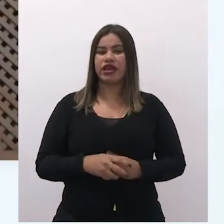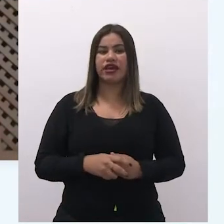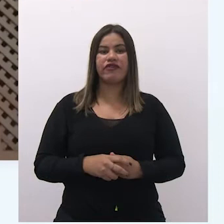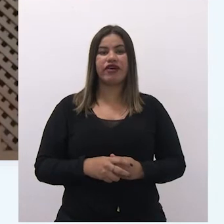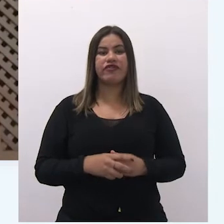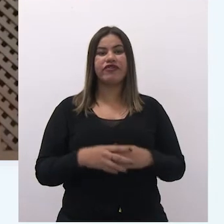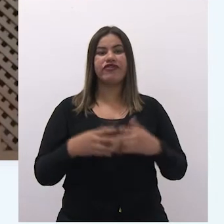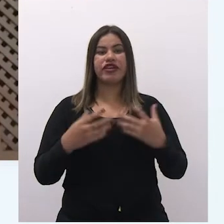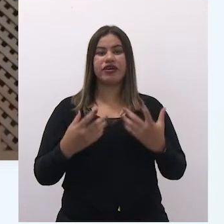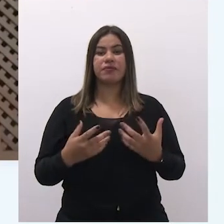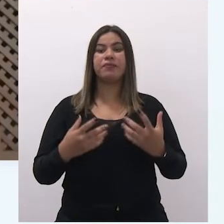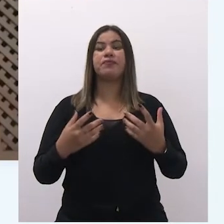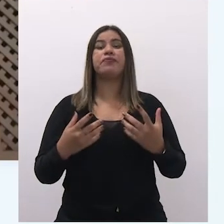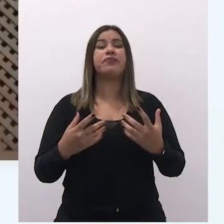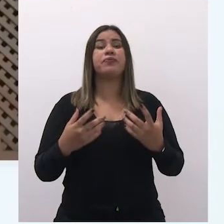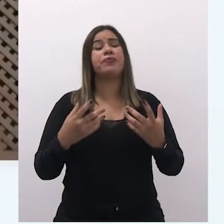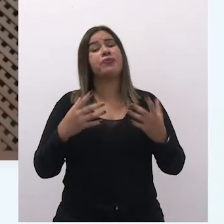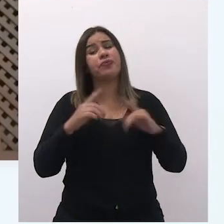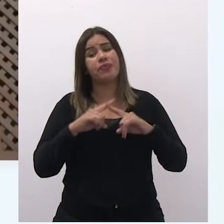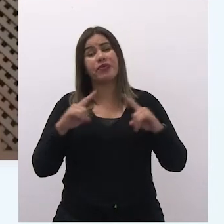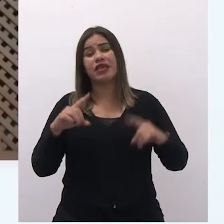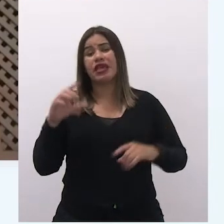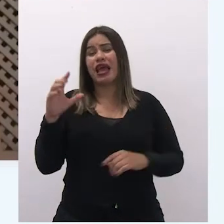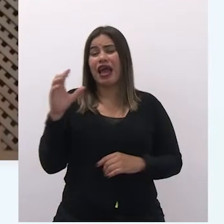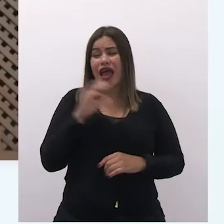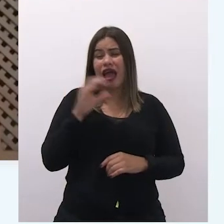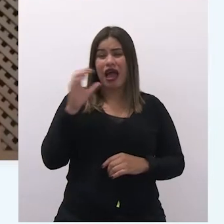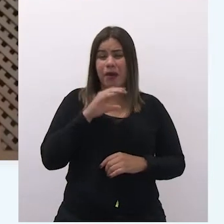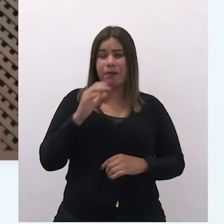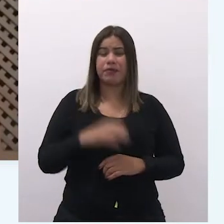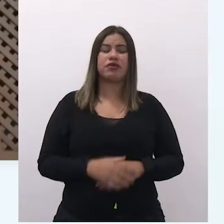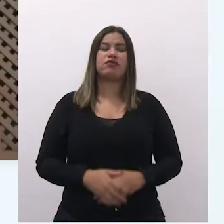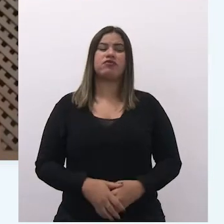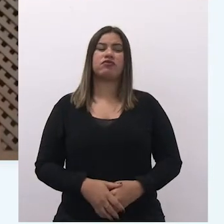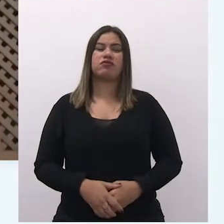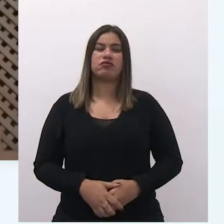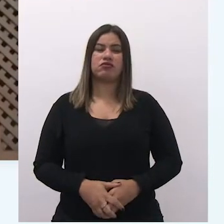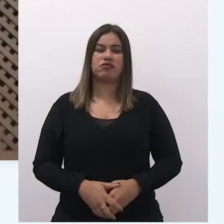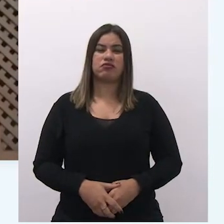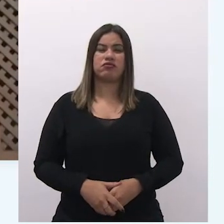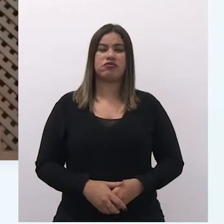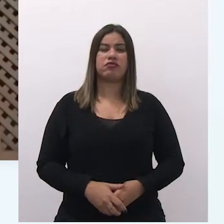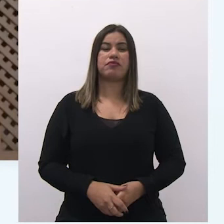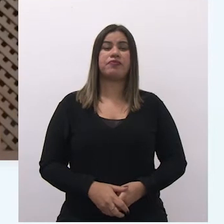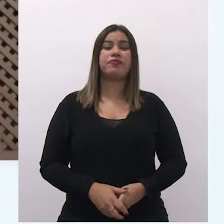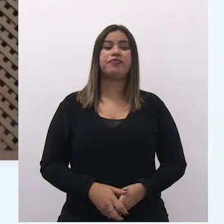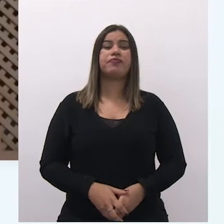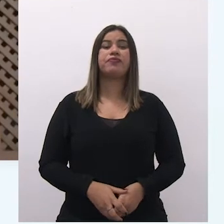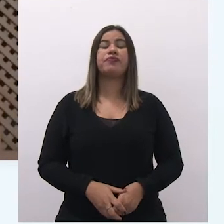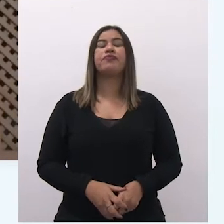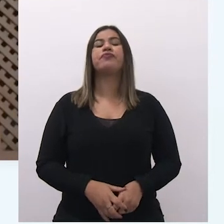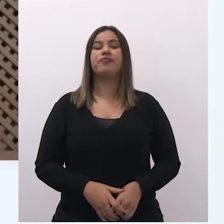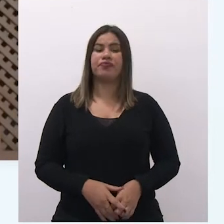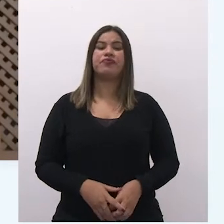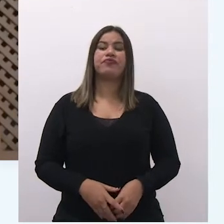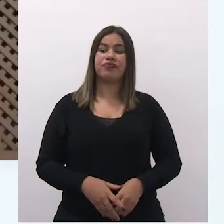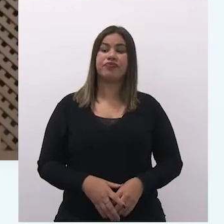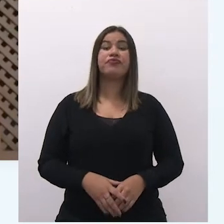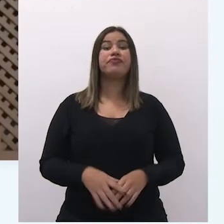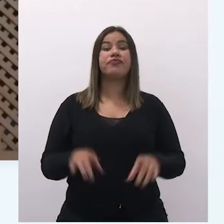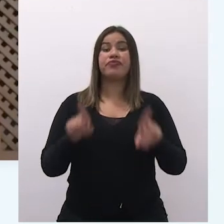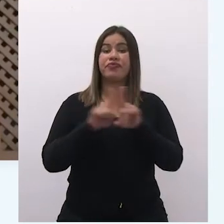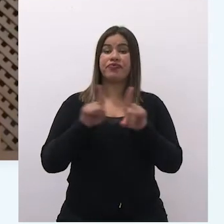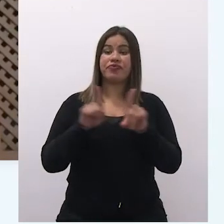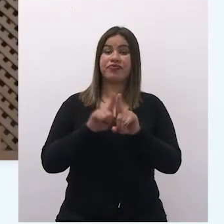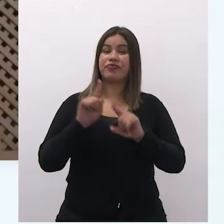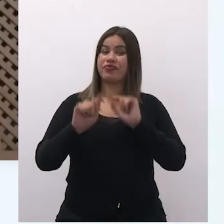algo que é muito rápido também, né? A gente tem também, aí nessa questão do